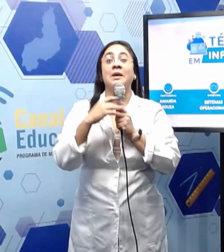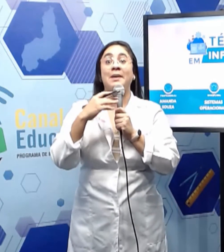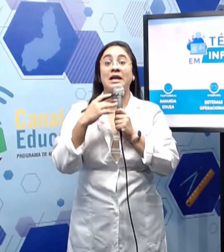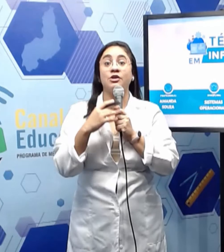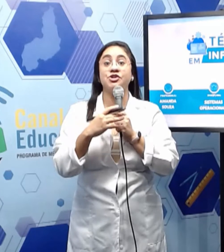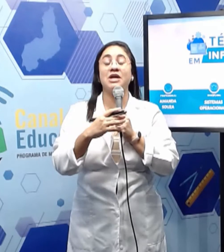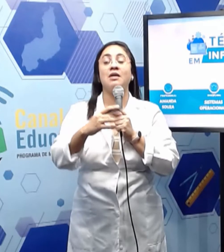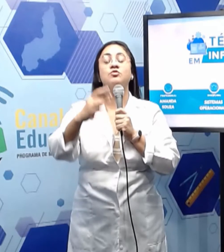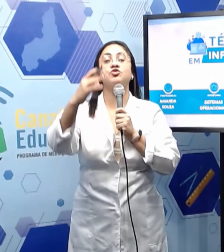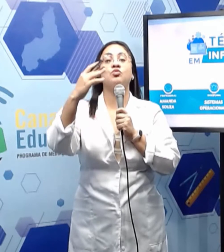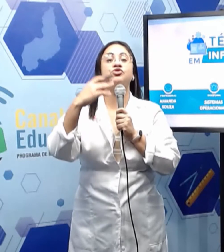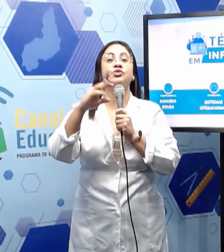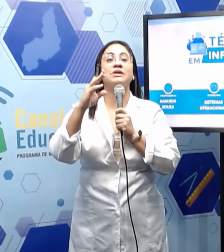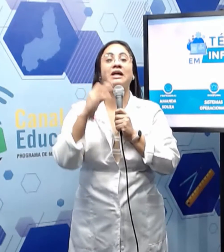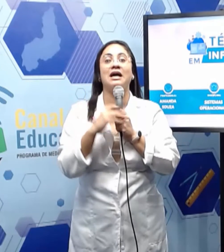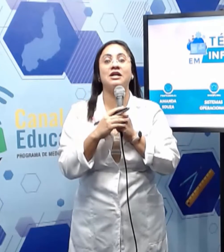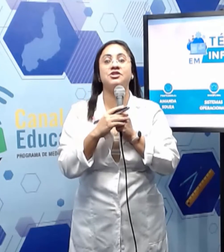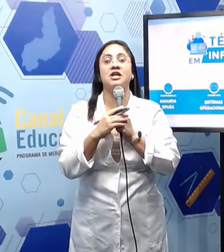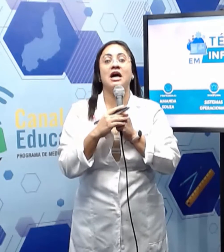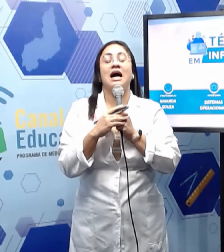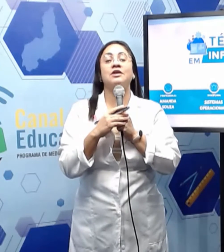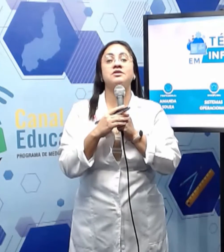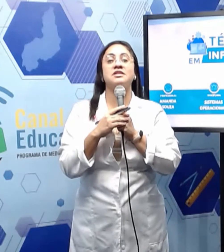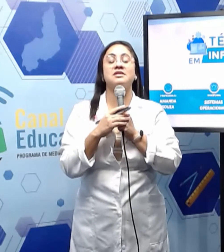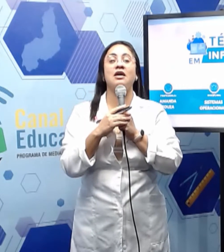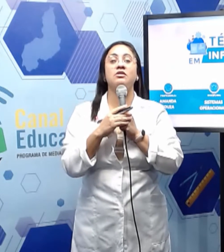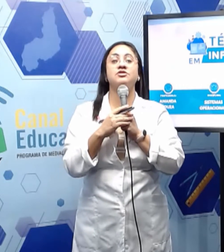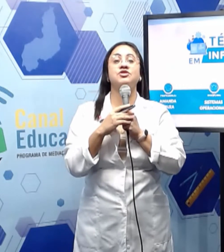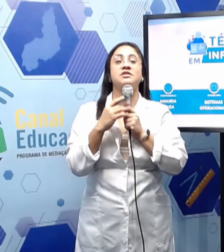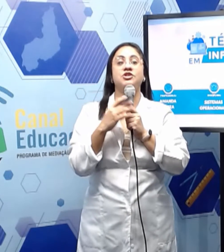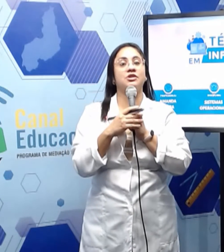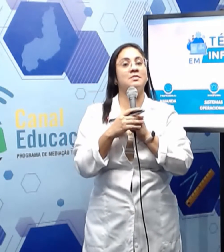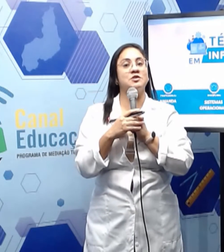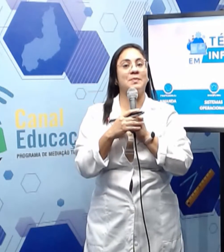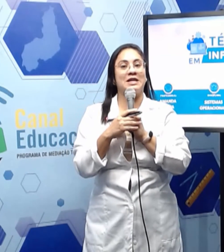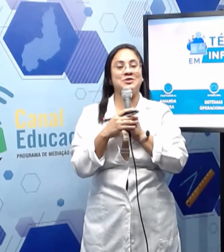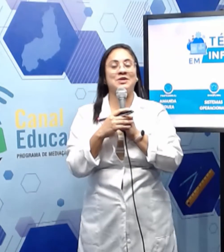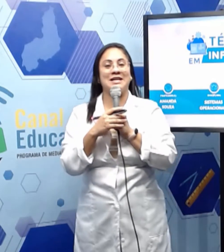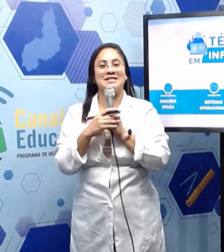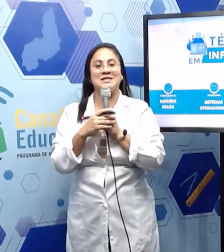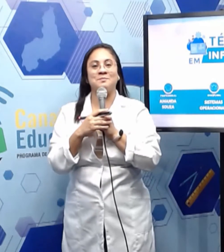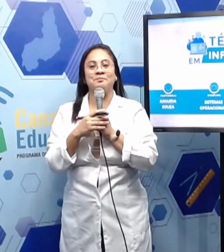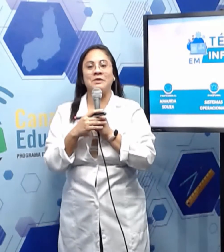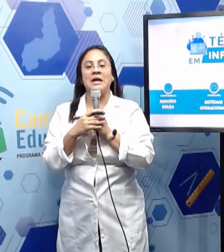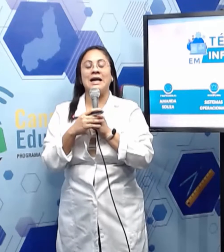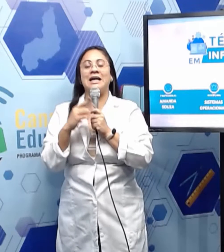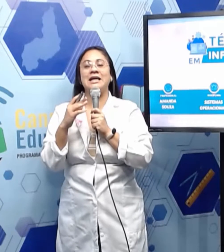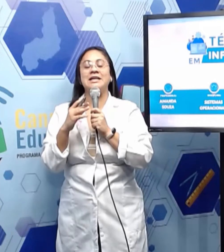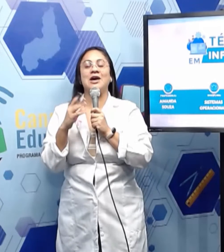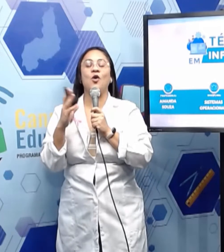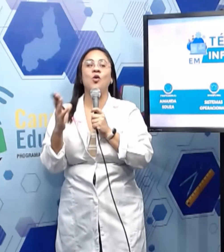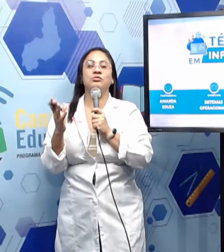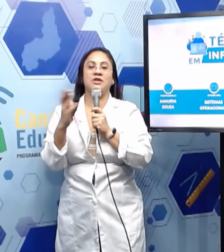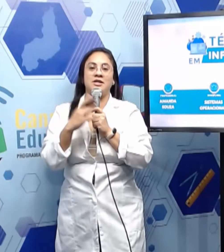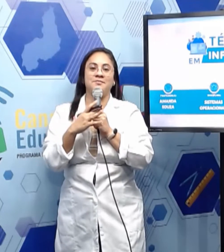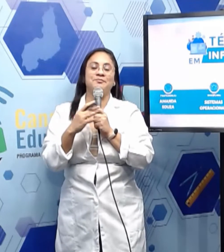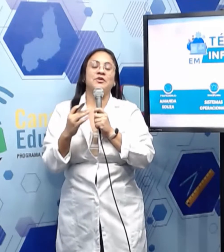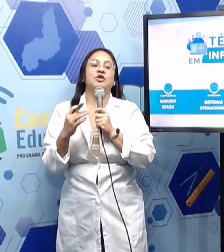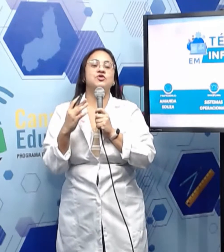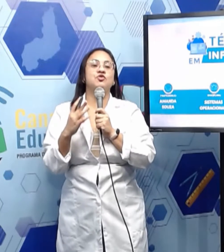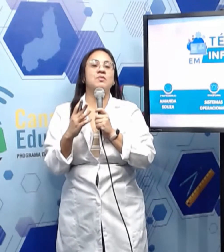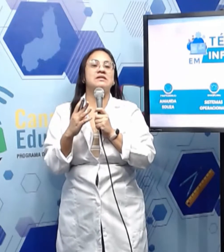quinta-feira, para nós darmos continuidade às nossas aulas de sistemas operacionais. Galerinha,